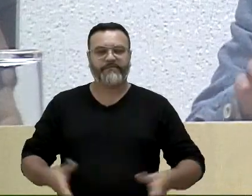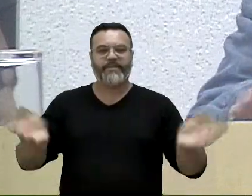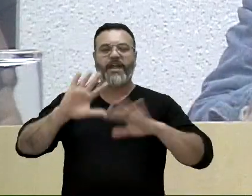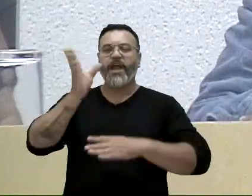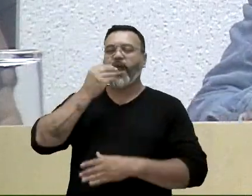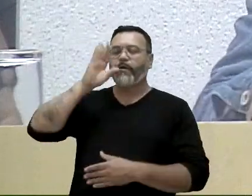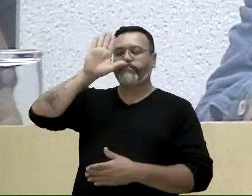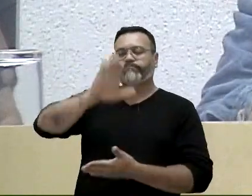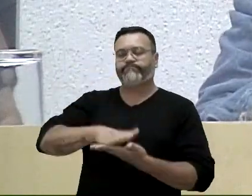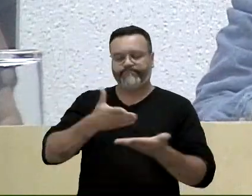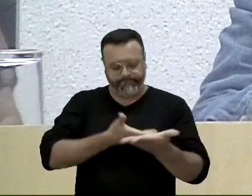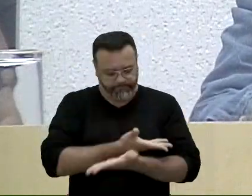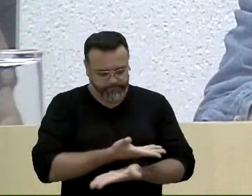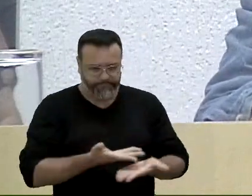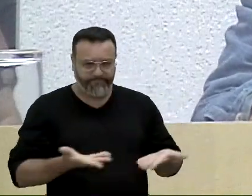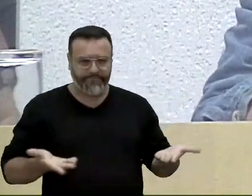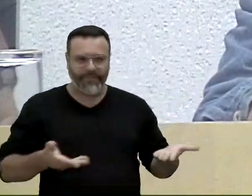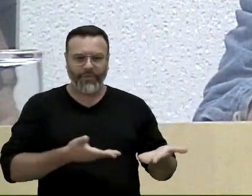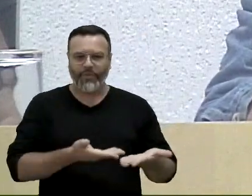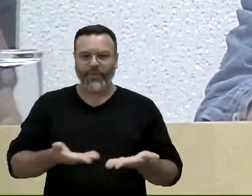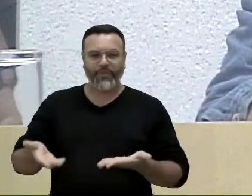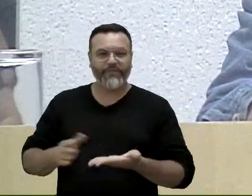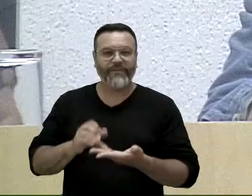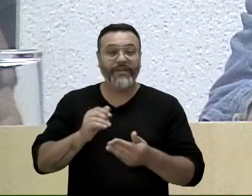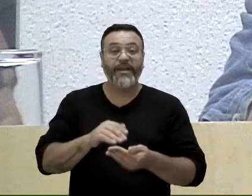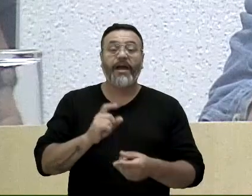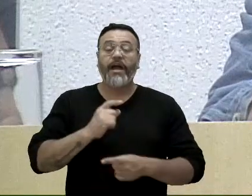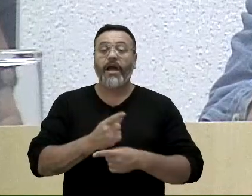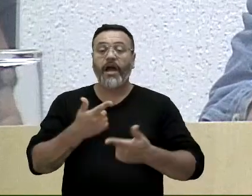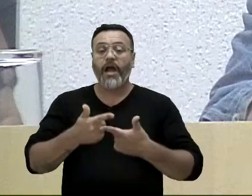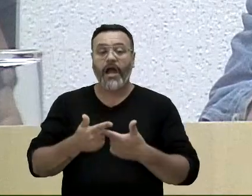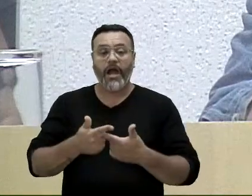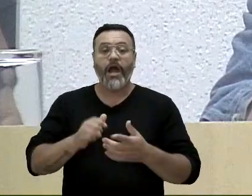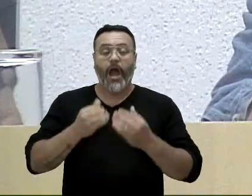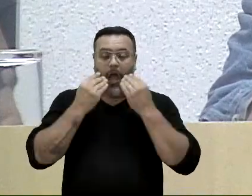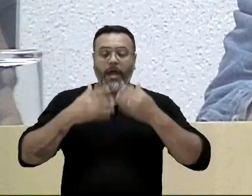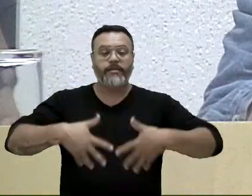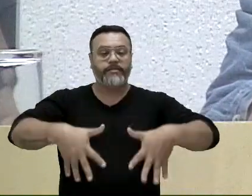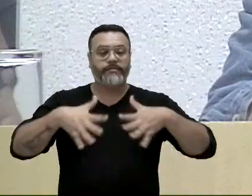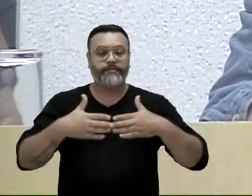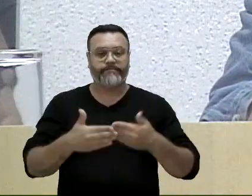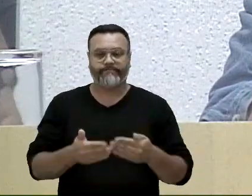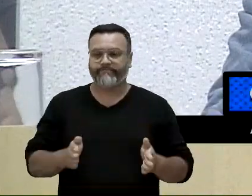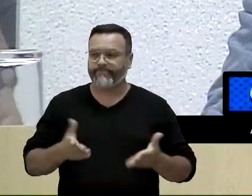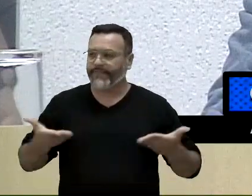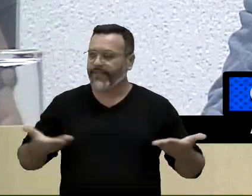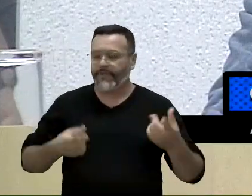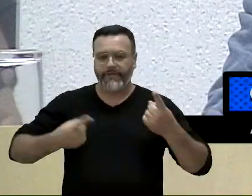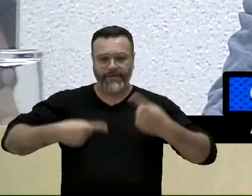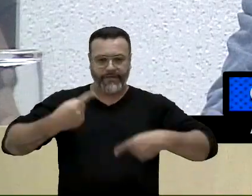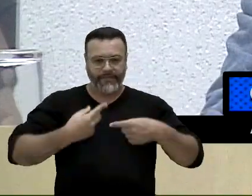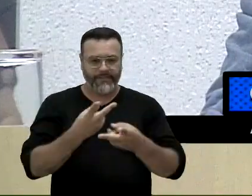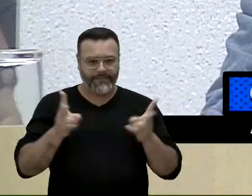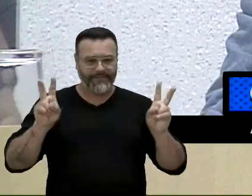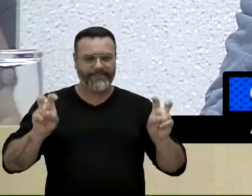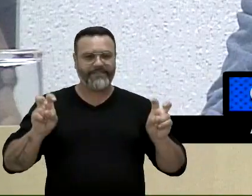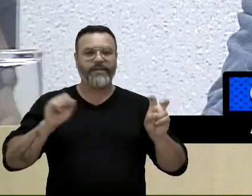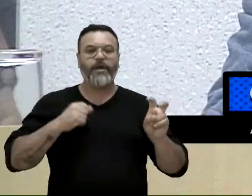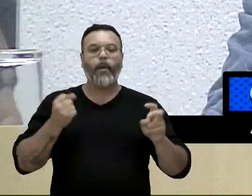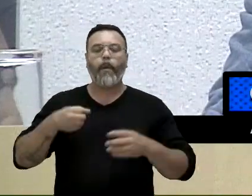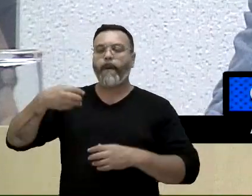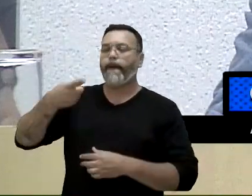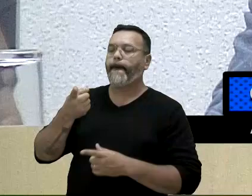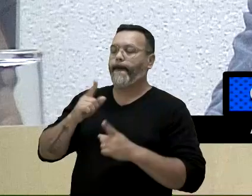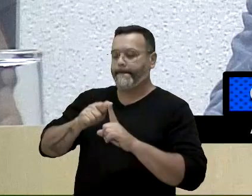Boa tarde a todos e a todas. Eu declaro aberta essa audiência pública na qual debateremos a campanha Maio Furta Cor e